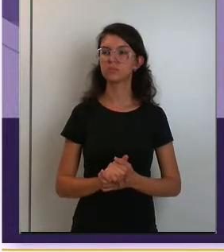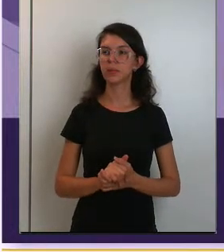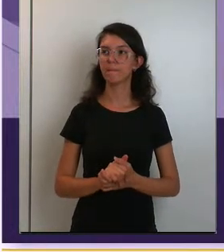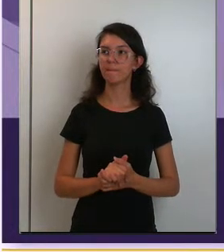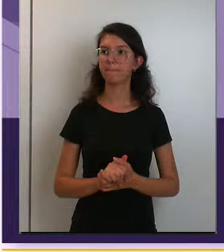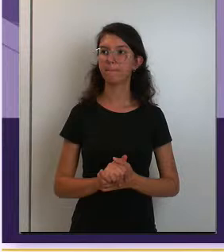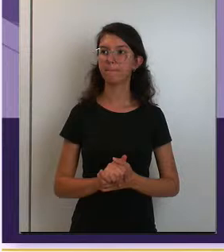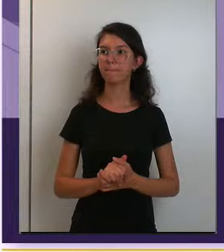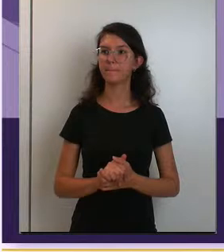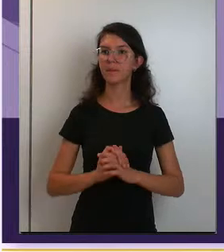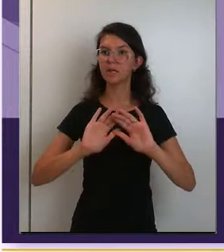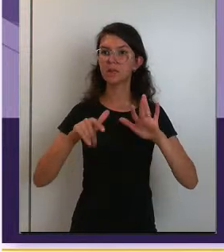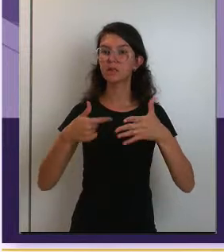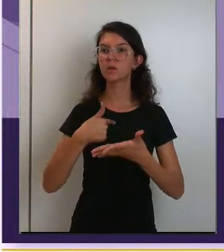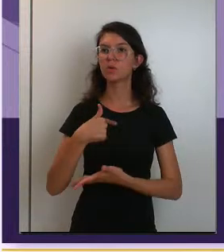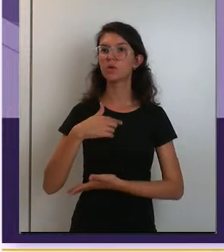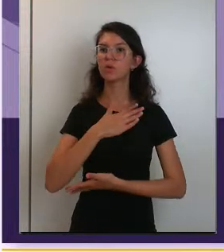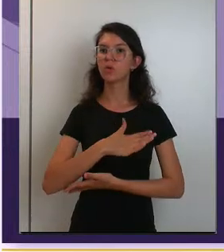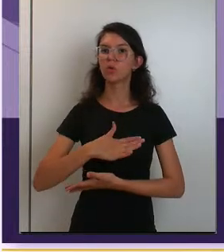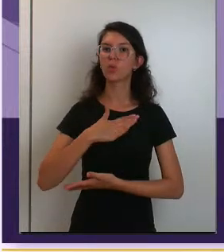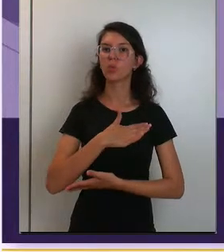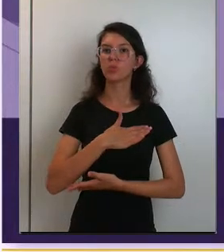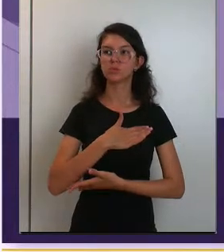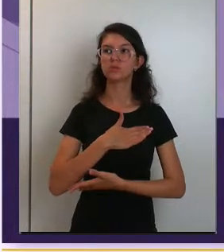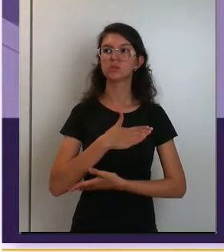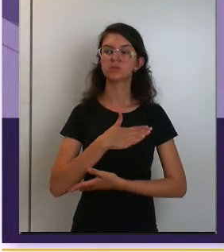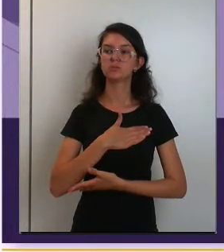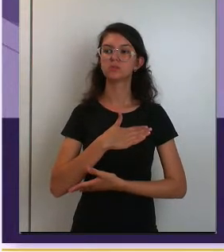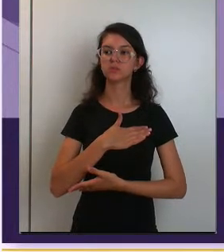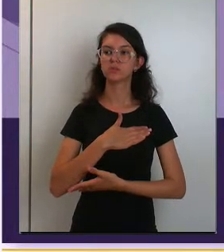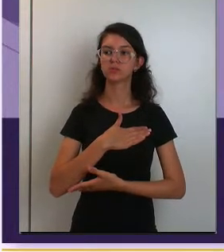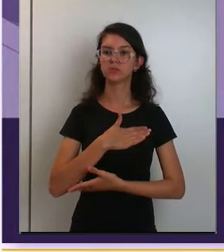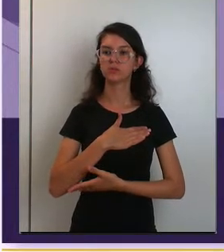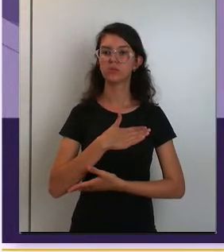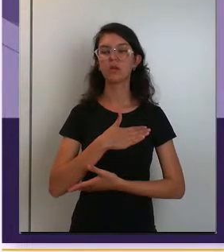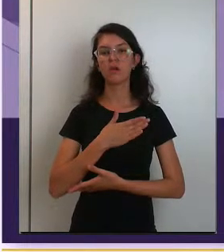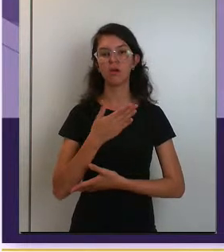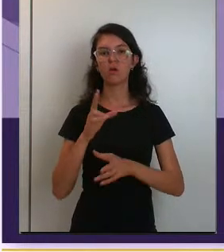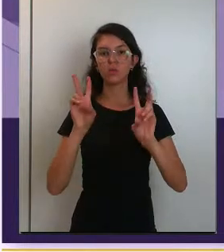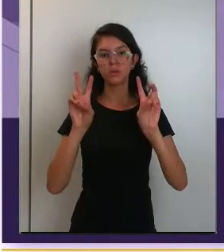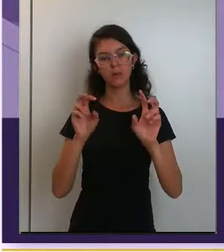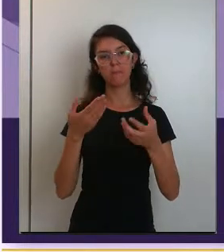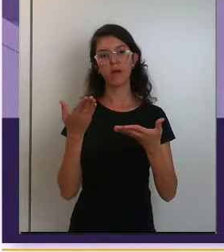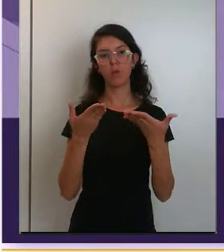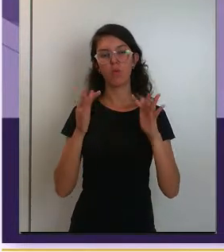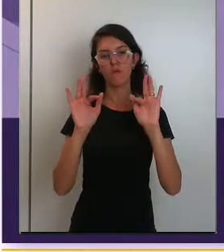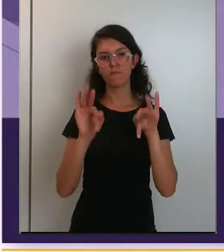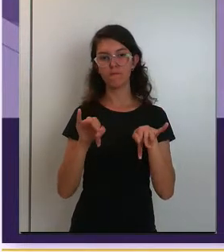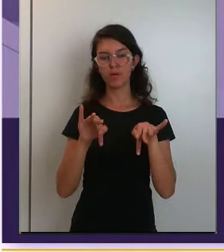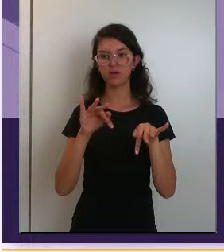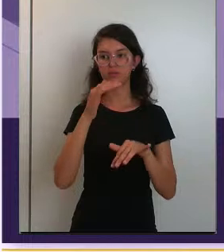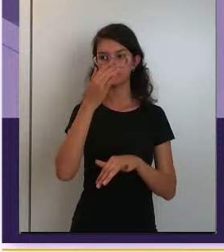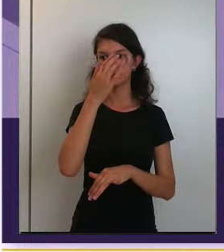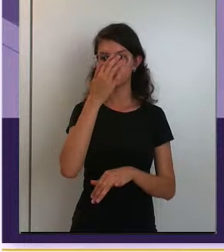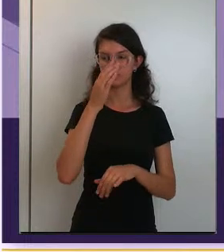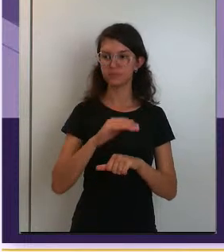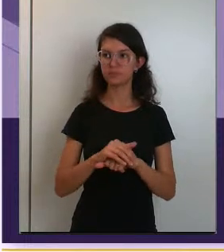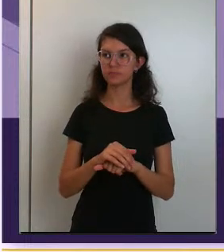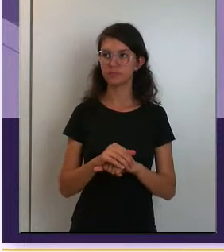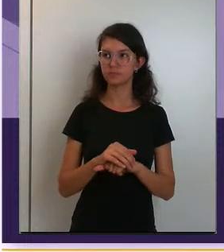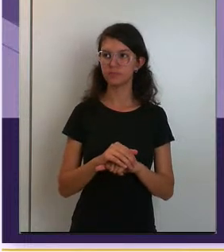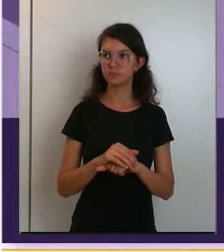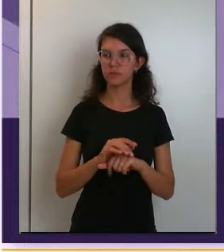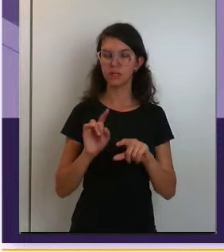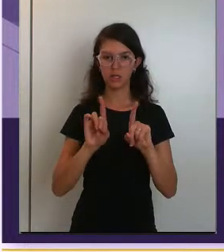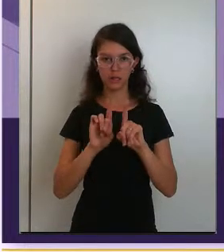Então, gostaria de encaminhar aqui para algumas considerações finais e, por favor, a audiência,